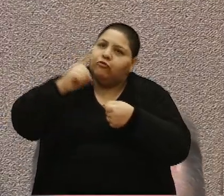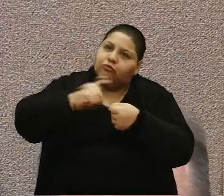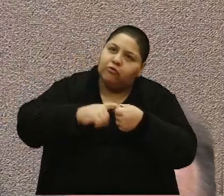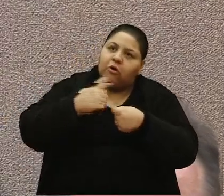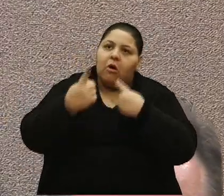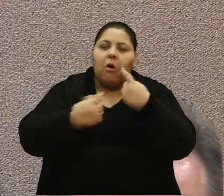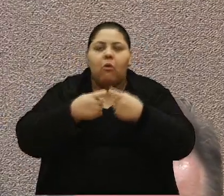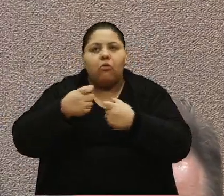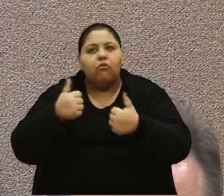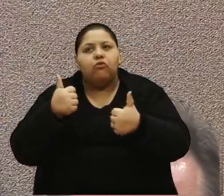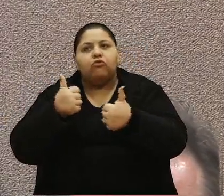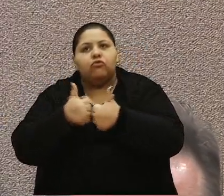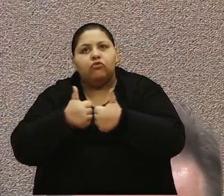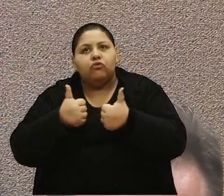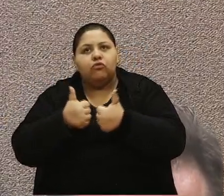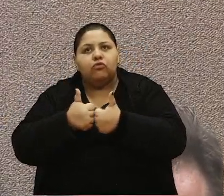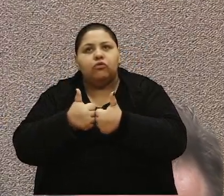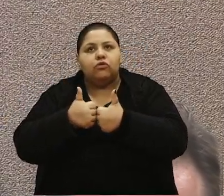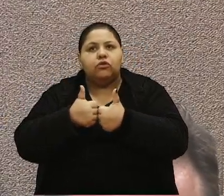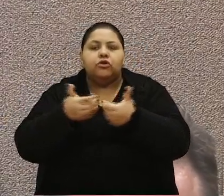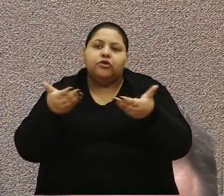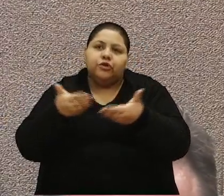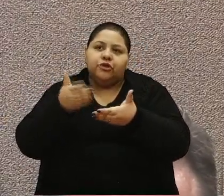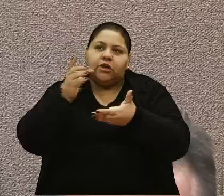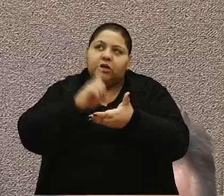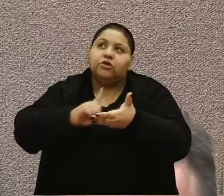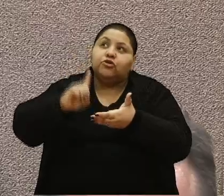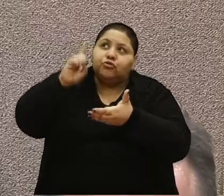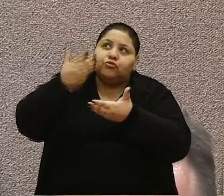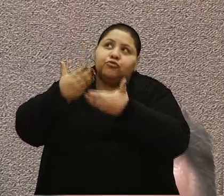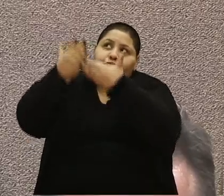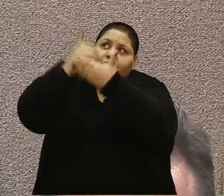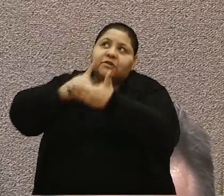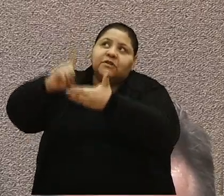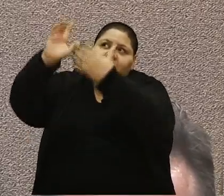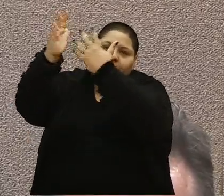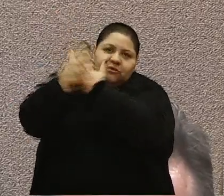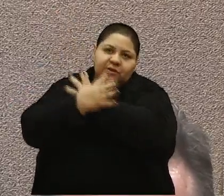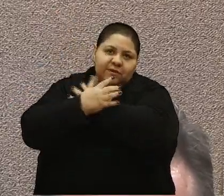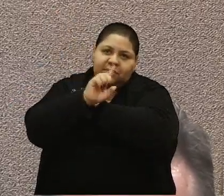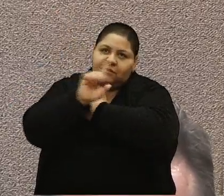juntos ao reino. Tenho certeza que o Pai já os acolheu. Não é